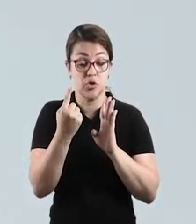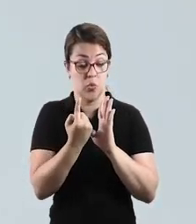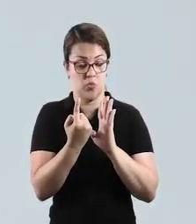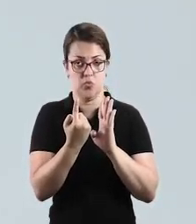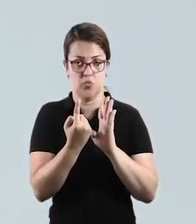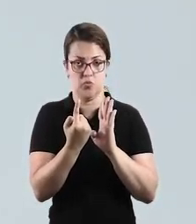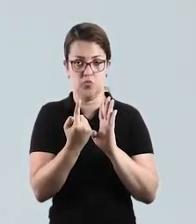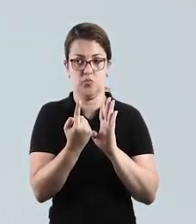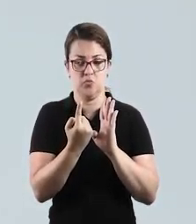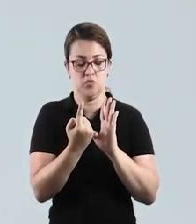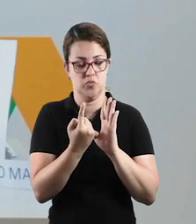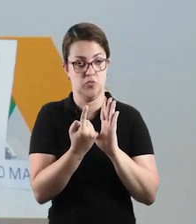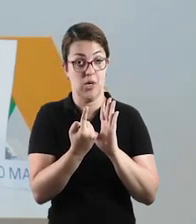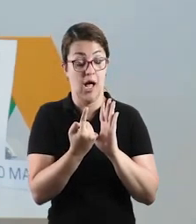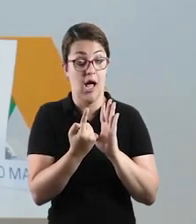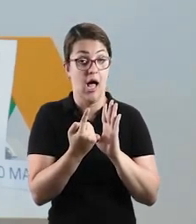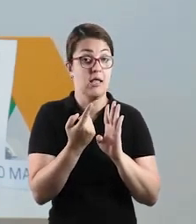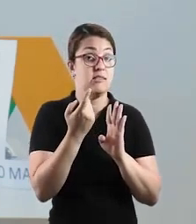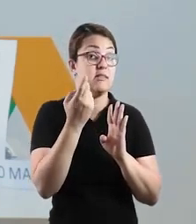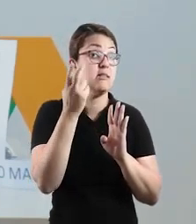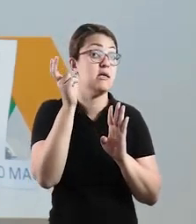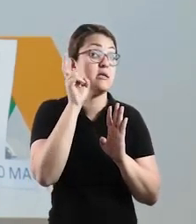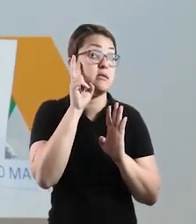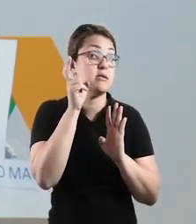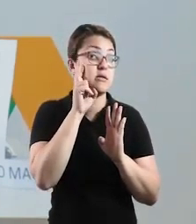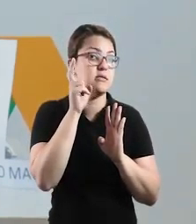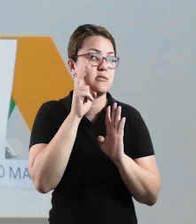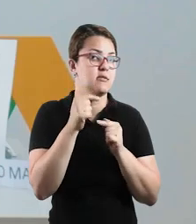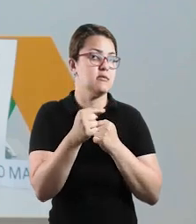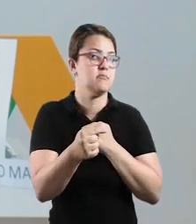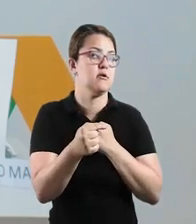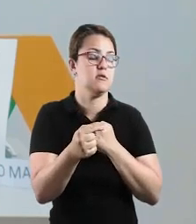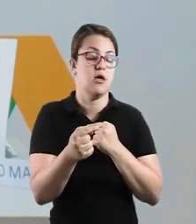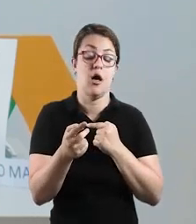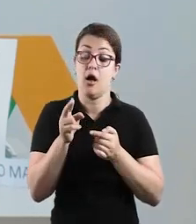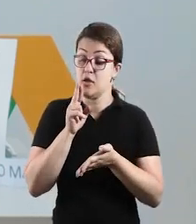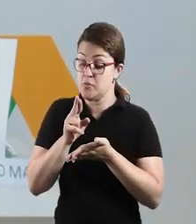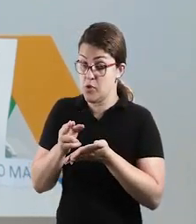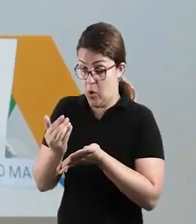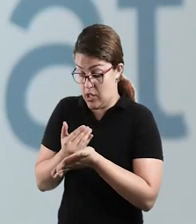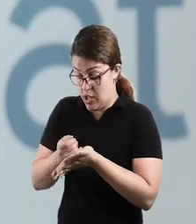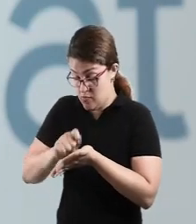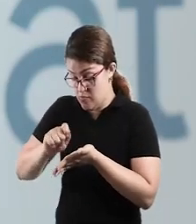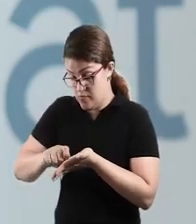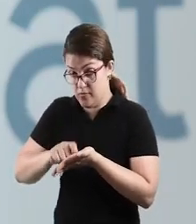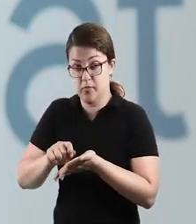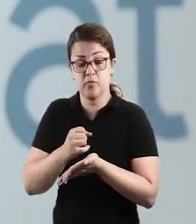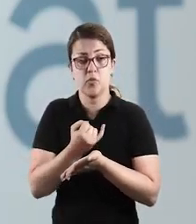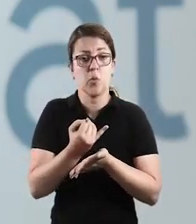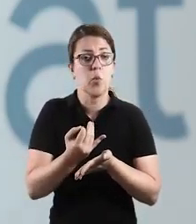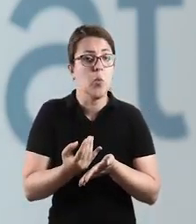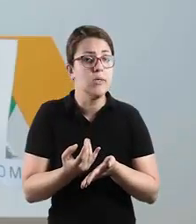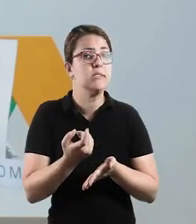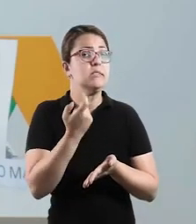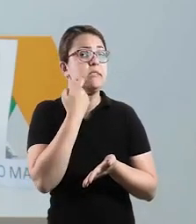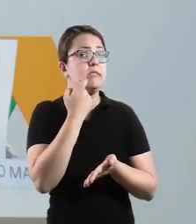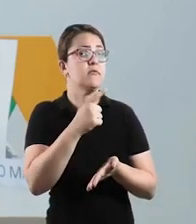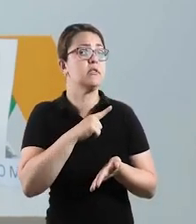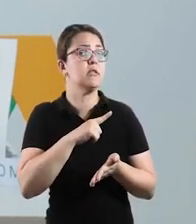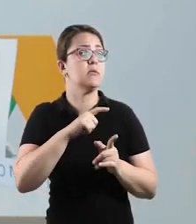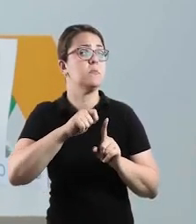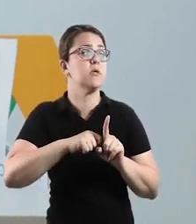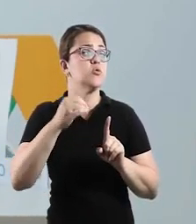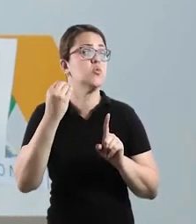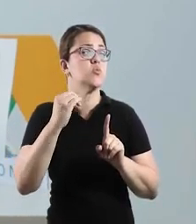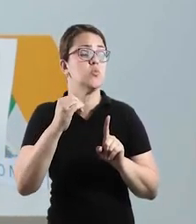é quinta-feira, tá? Mas você faz ela responder e vai anotando no caderno. Quantas sextas-feiras teremos esse mês?